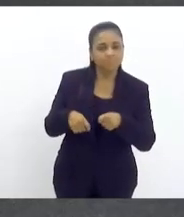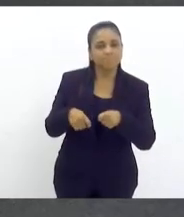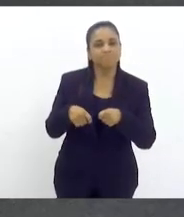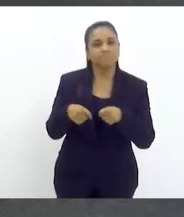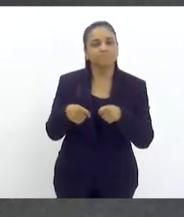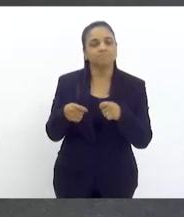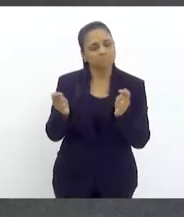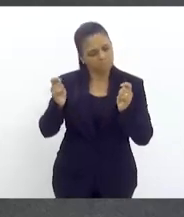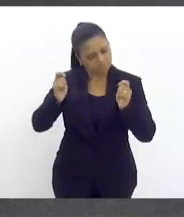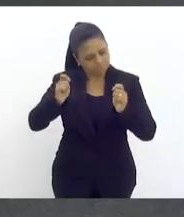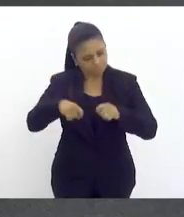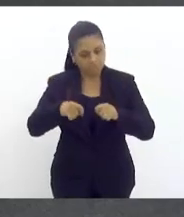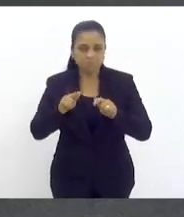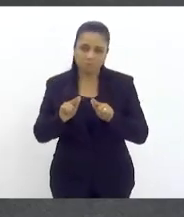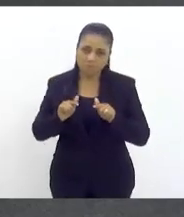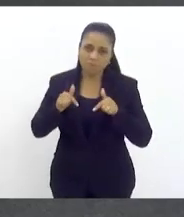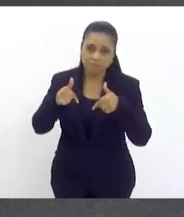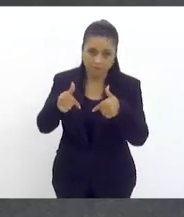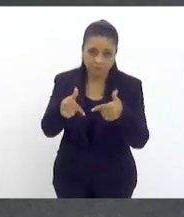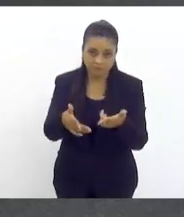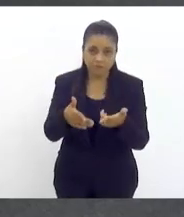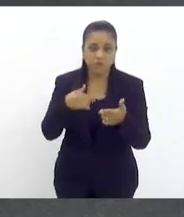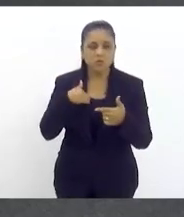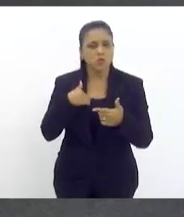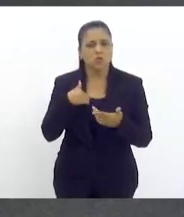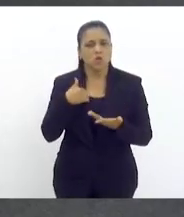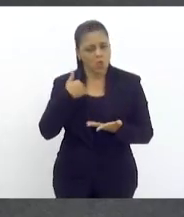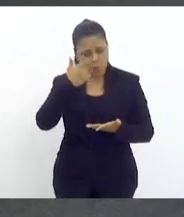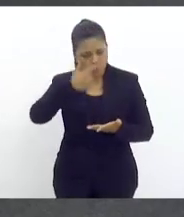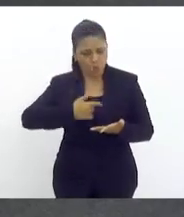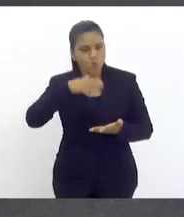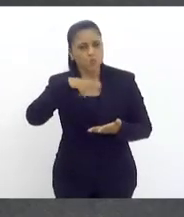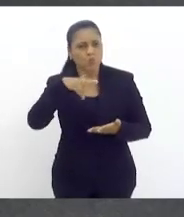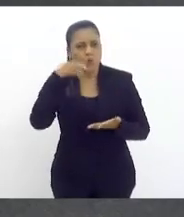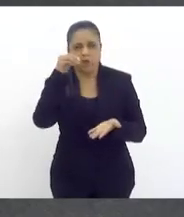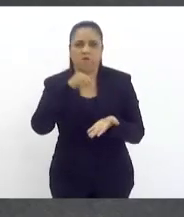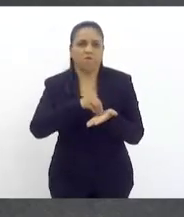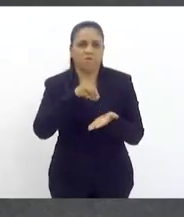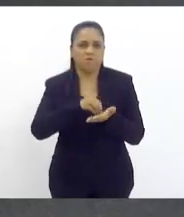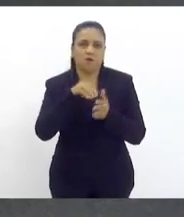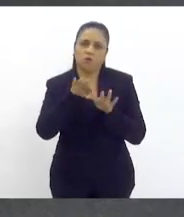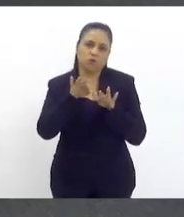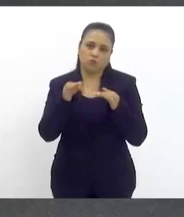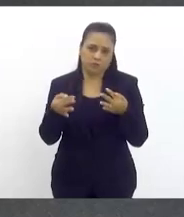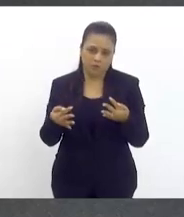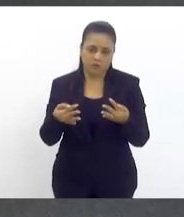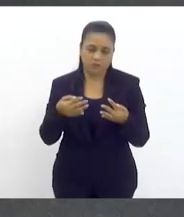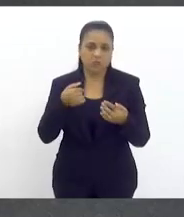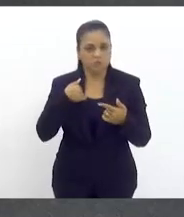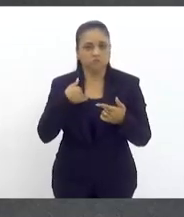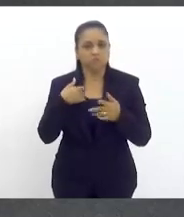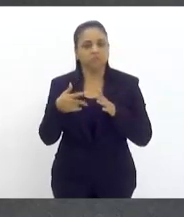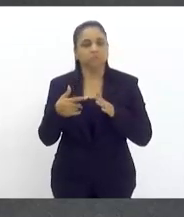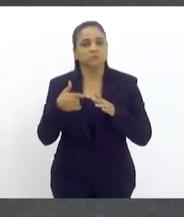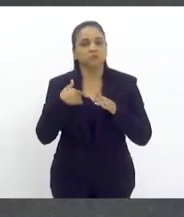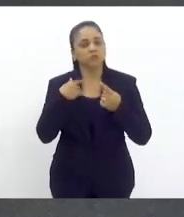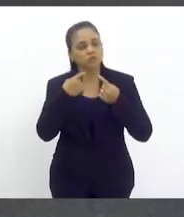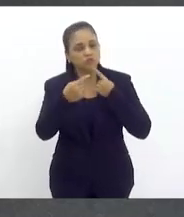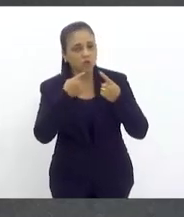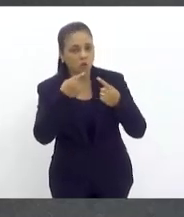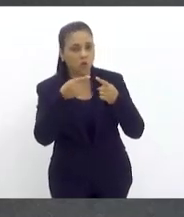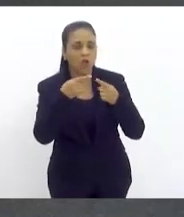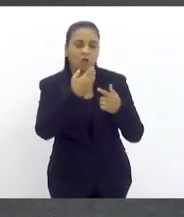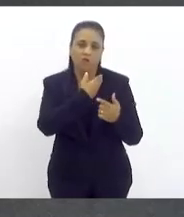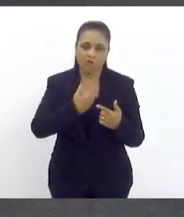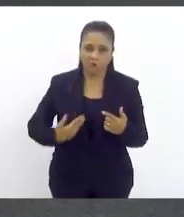serem feitas. Então, nunca me faltará humildade, pois essa eu detenho desde sempre, para dialogar com o governador,